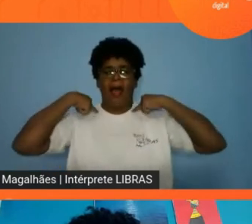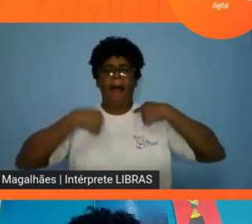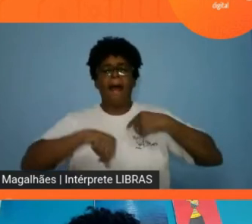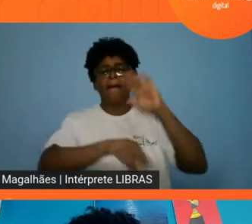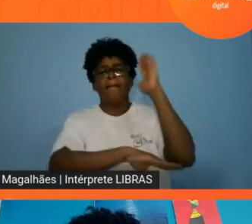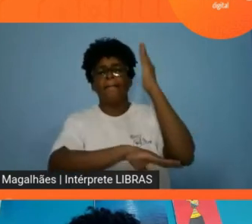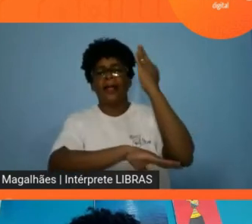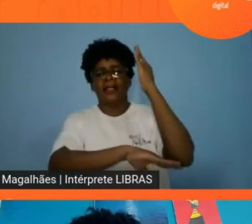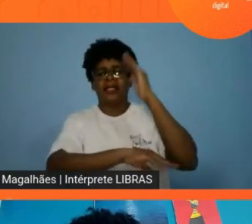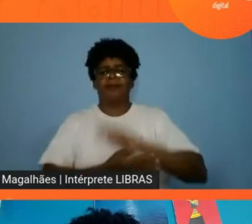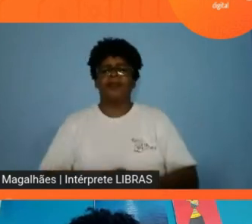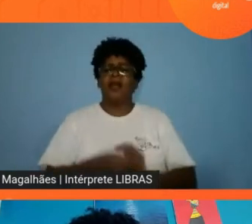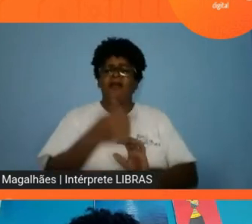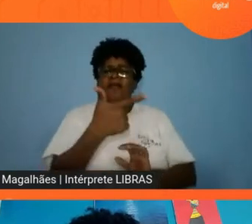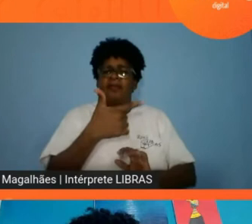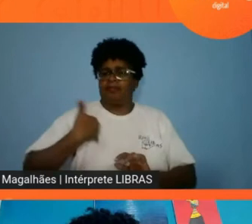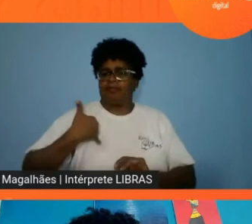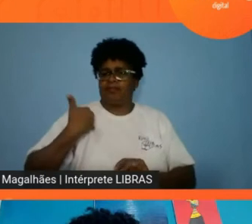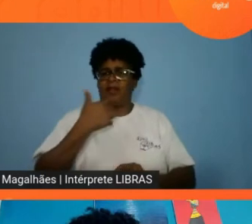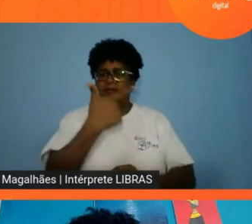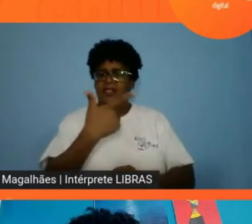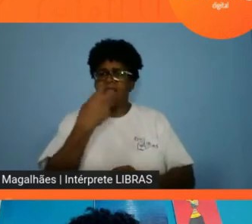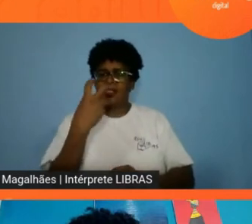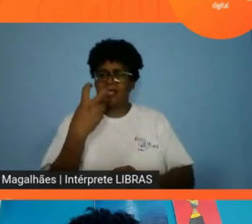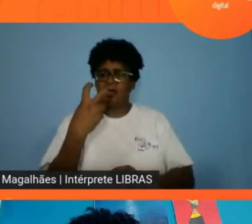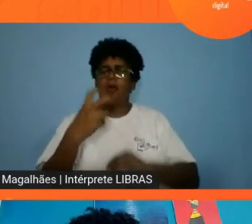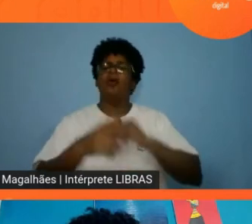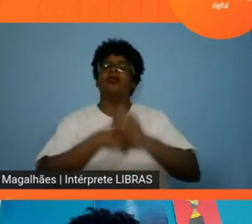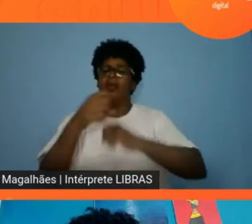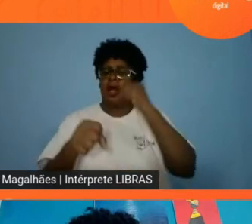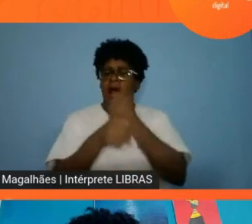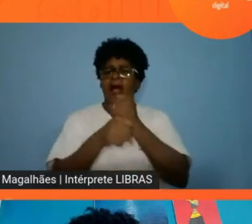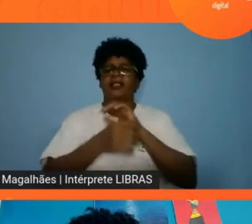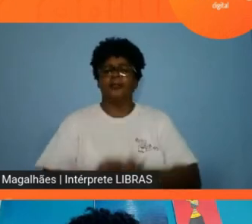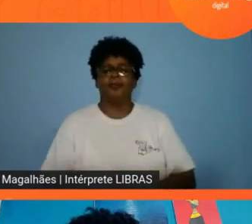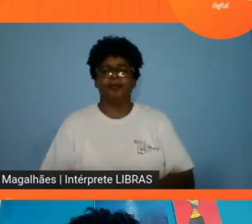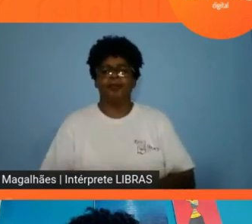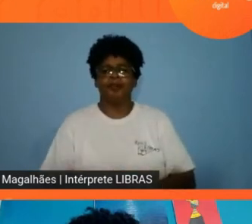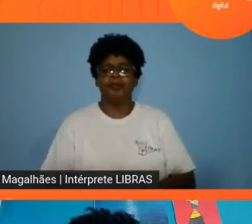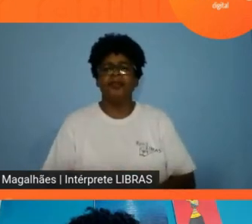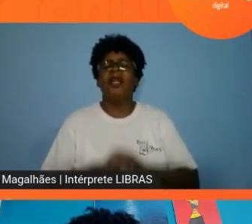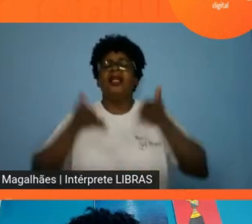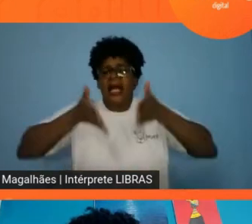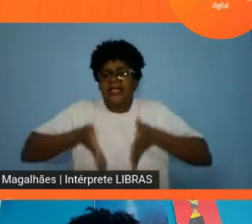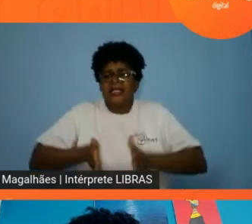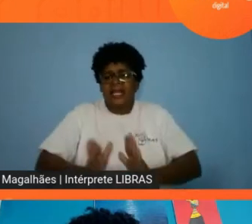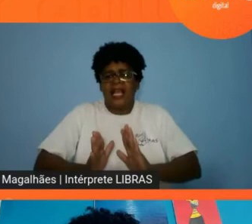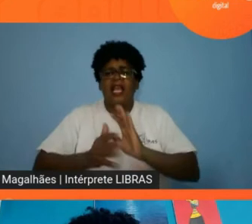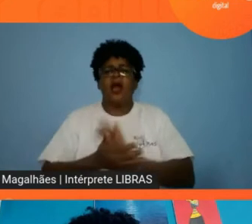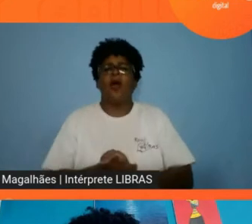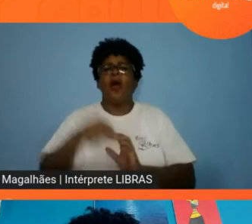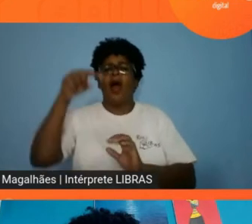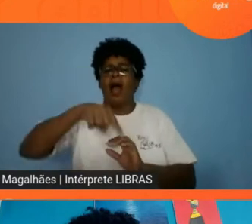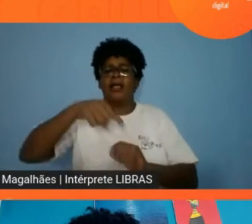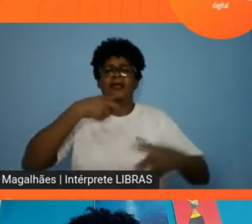25 anos. Sou uma mulher preta, de origem periférica, sou nascida e criada no bairro do Campos